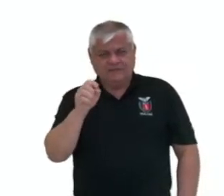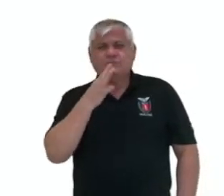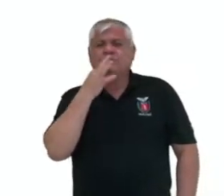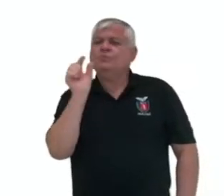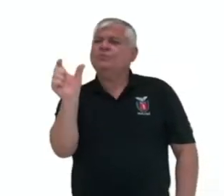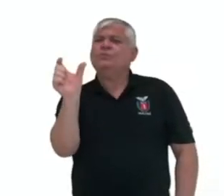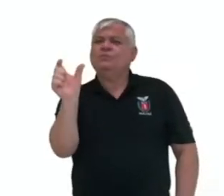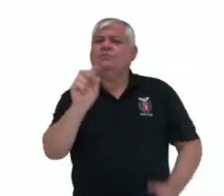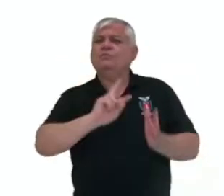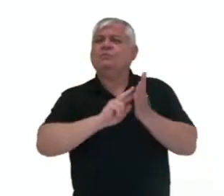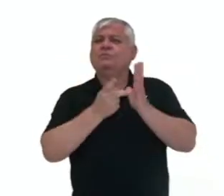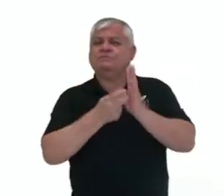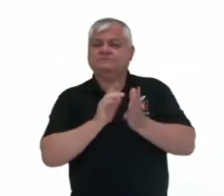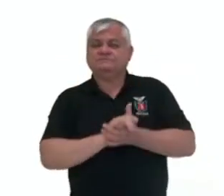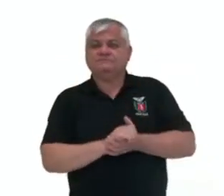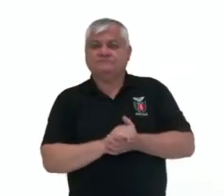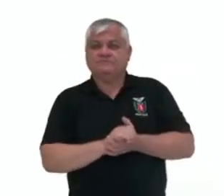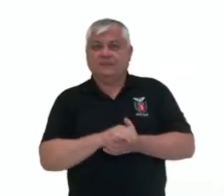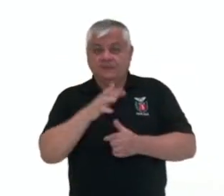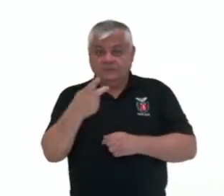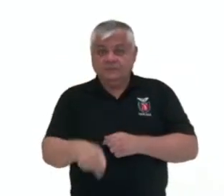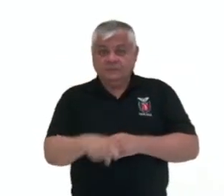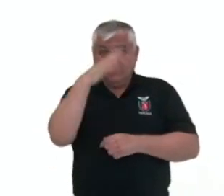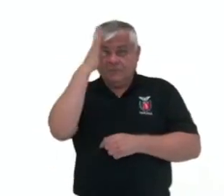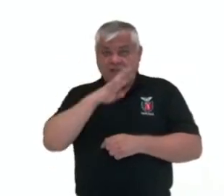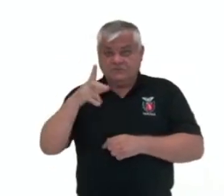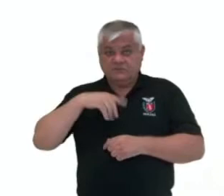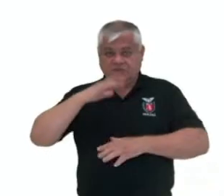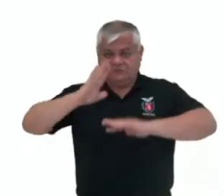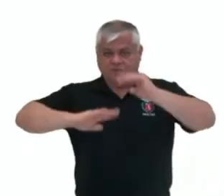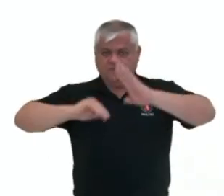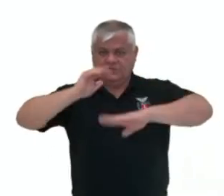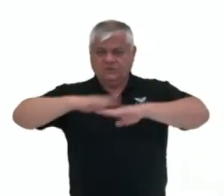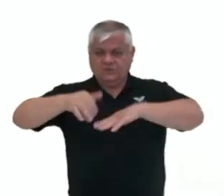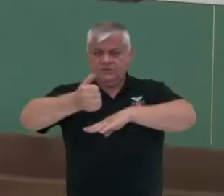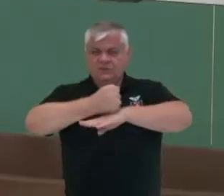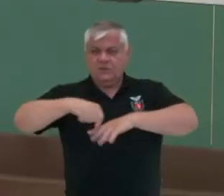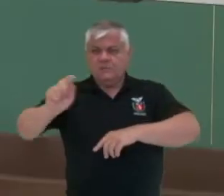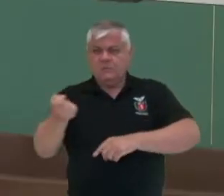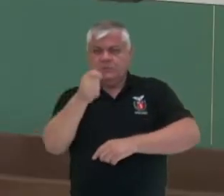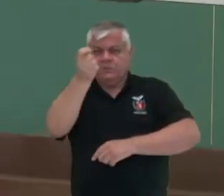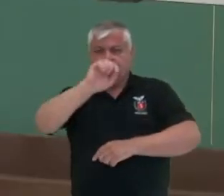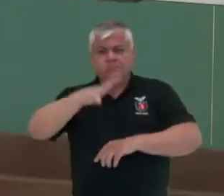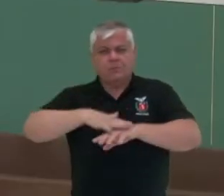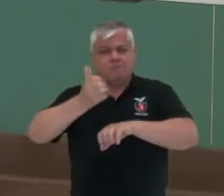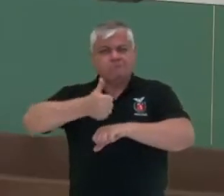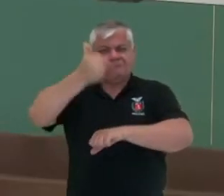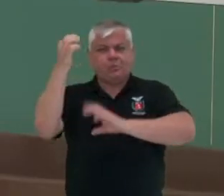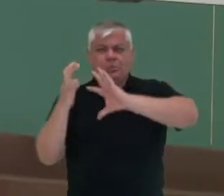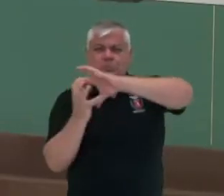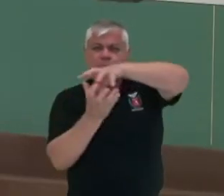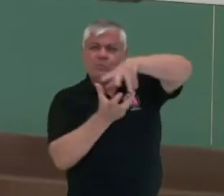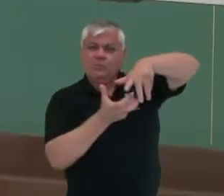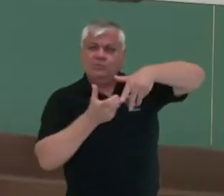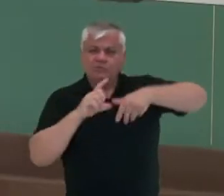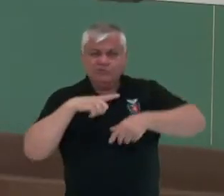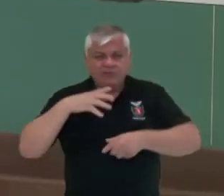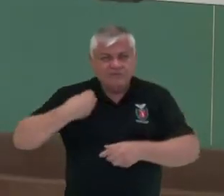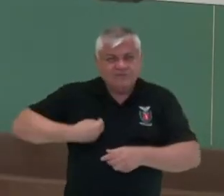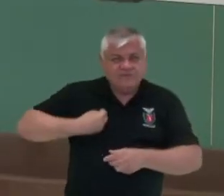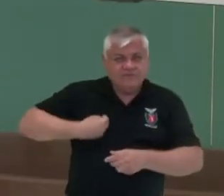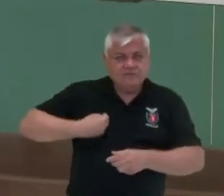sabre? O Brasil tem esgrimistas que estão entre os melhores do mundo? O que vocês acham? Que o Brasil existe